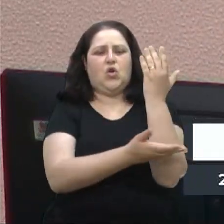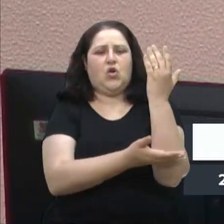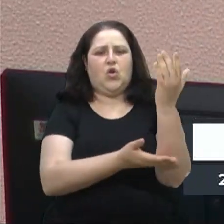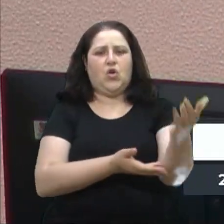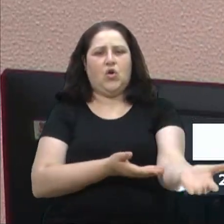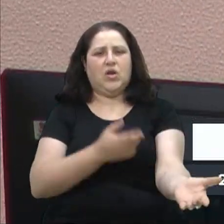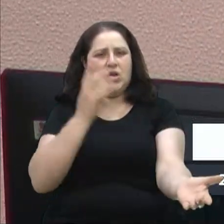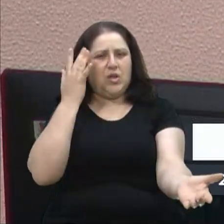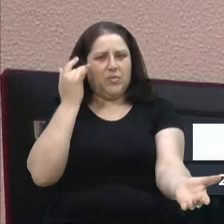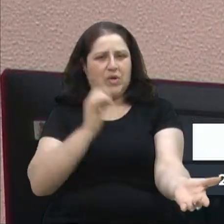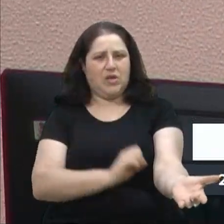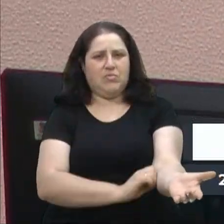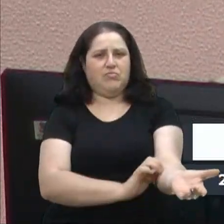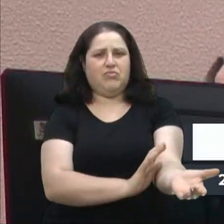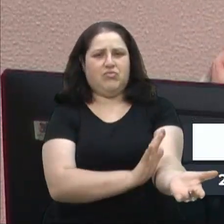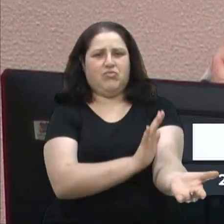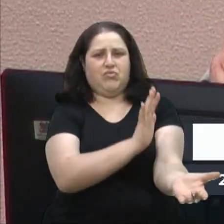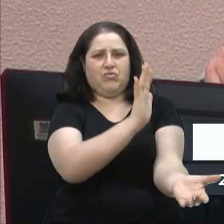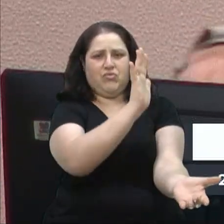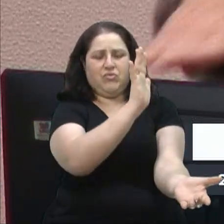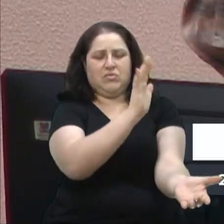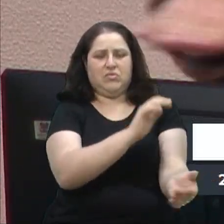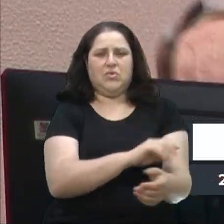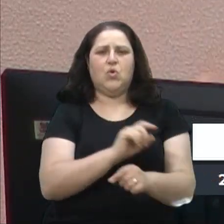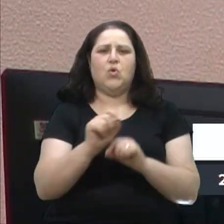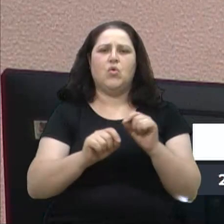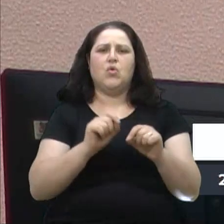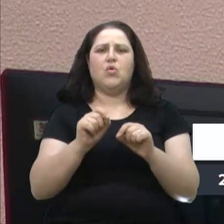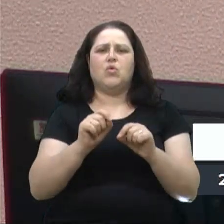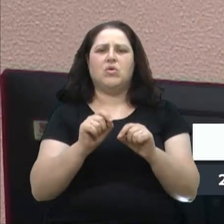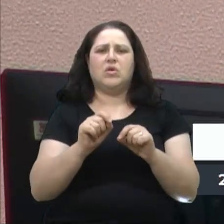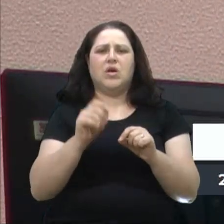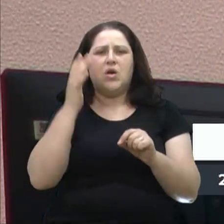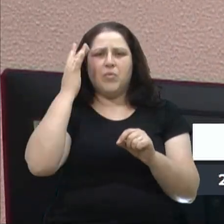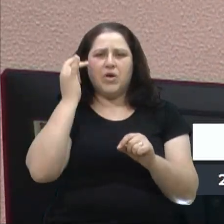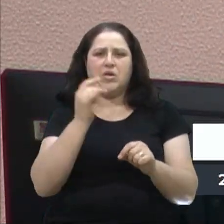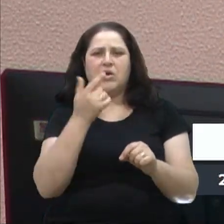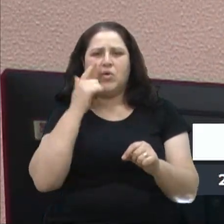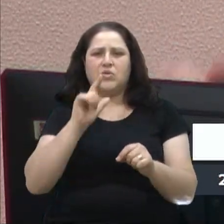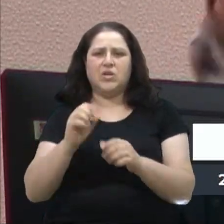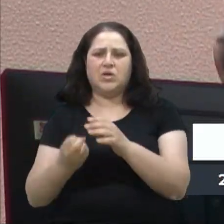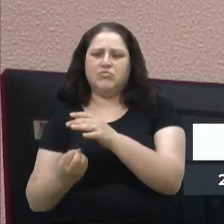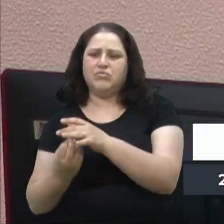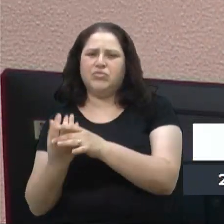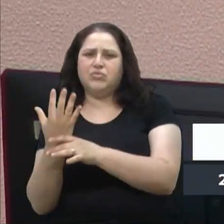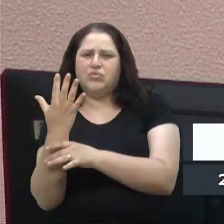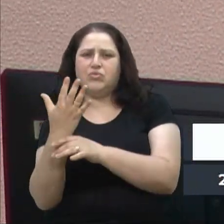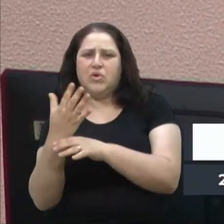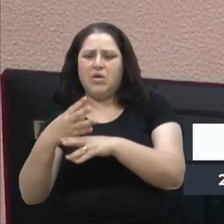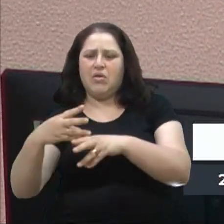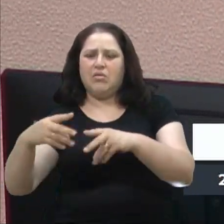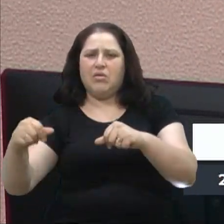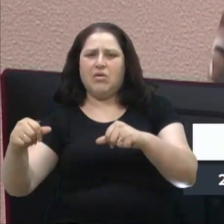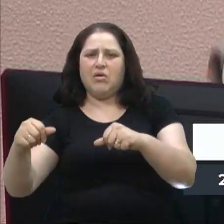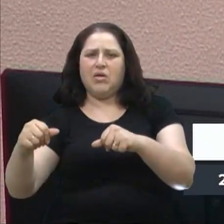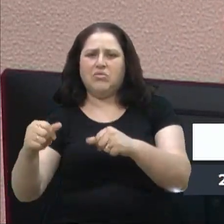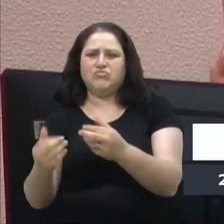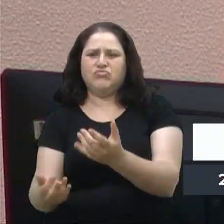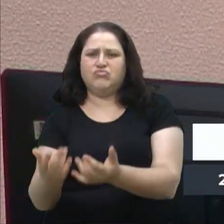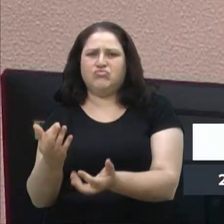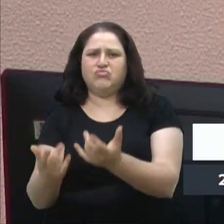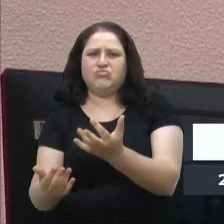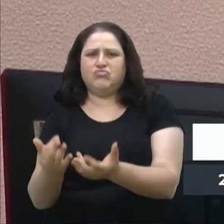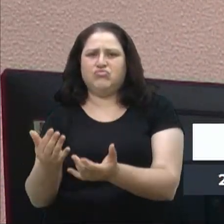vai nascer amanhã, Wes? O que vai nascer amanhã num solo queimado? Então já existe, não é eu que estou colocando, são